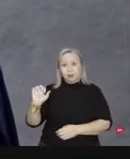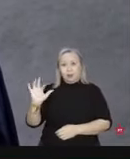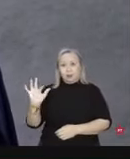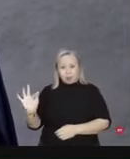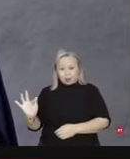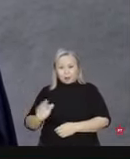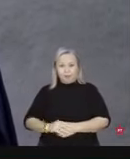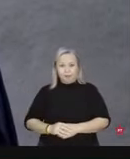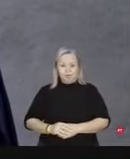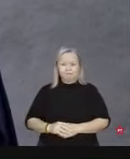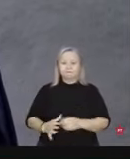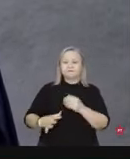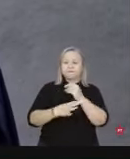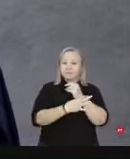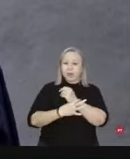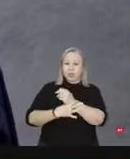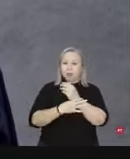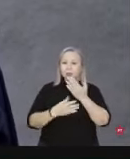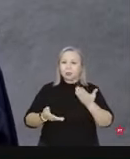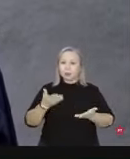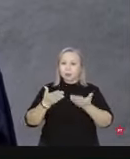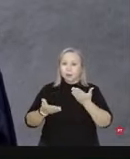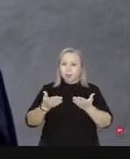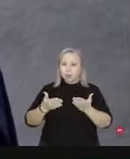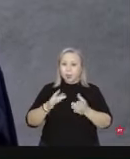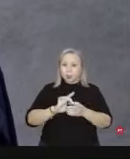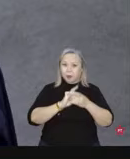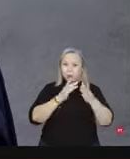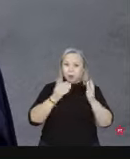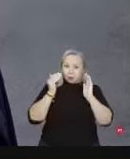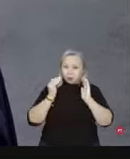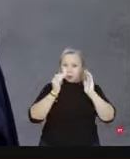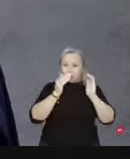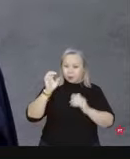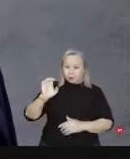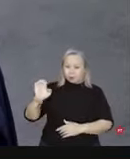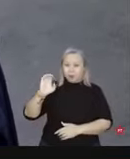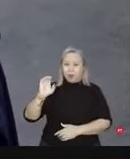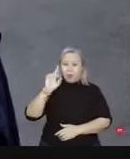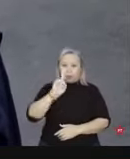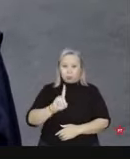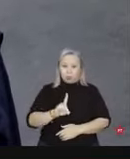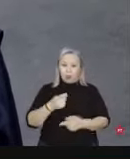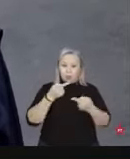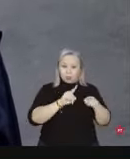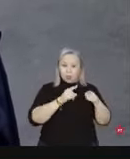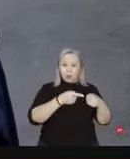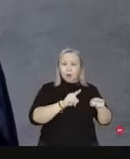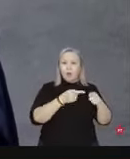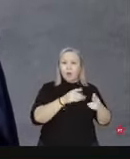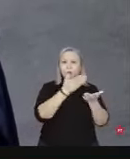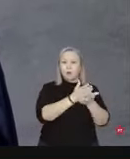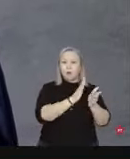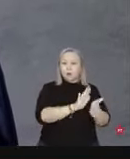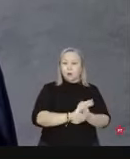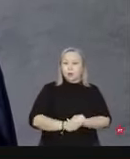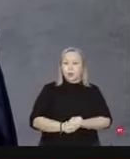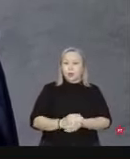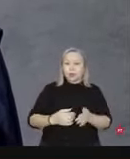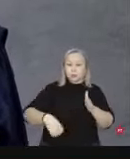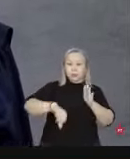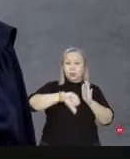estabilidade democrática e o integral respeito ao Estado de Direito, combatendo os intensos e